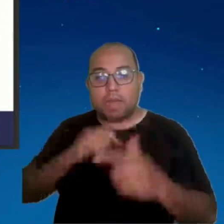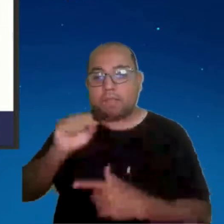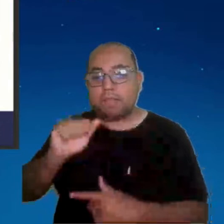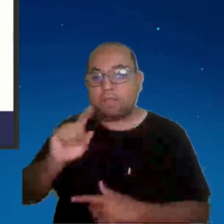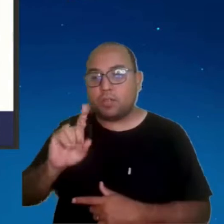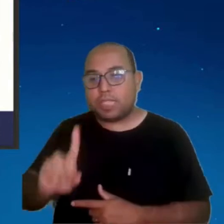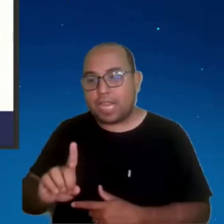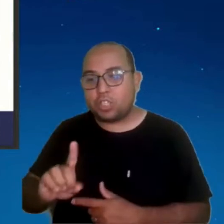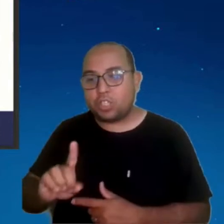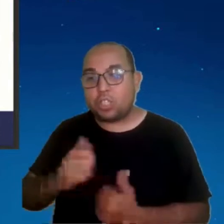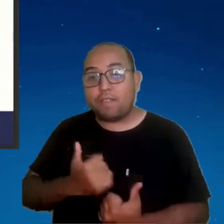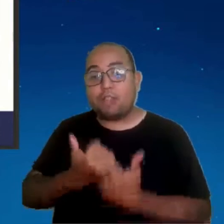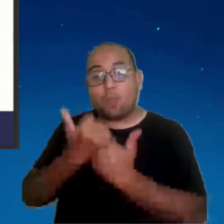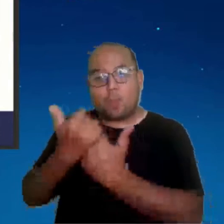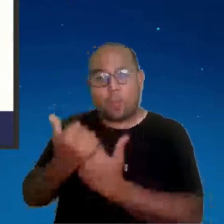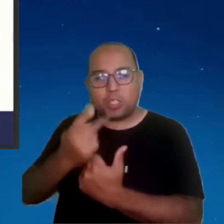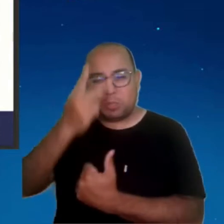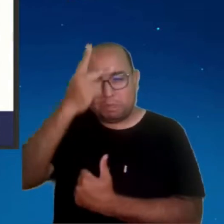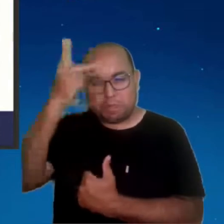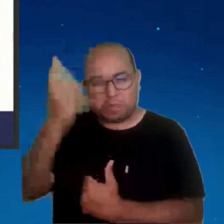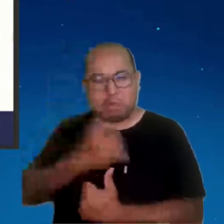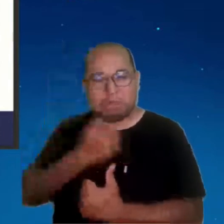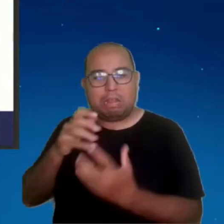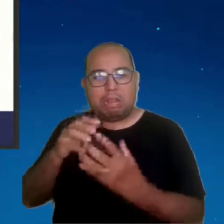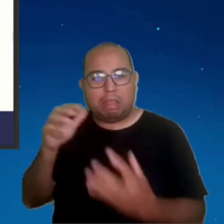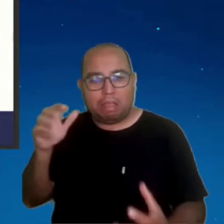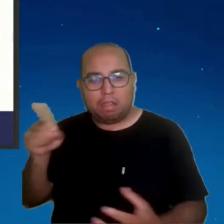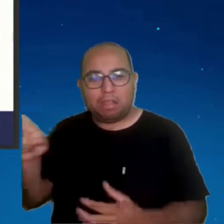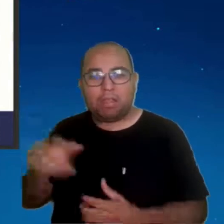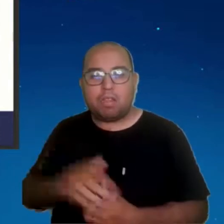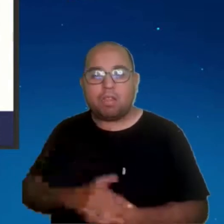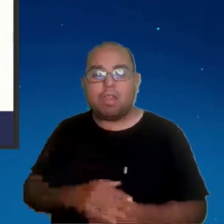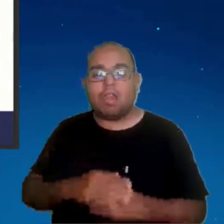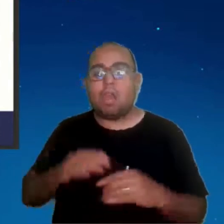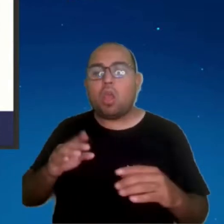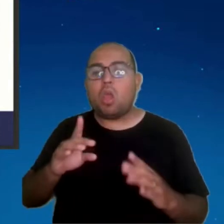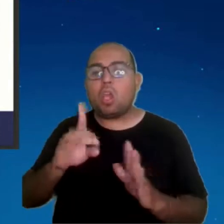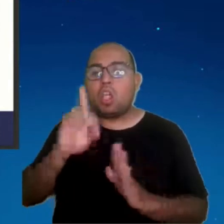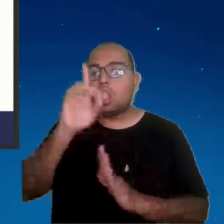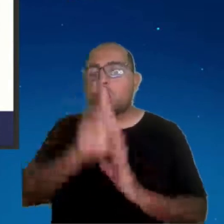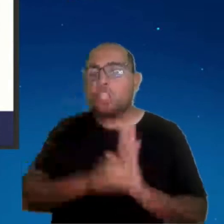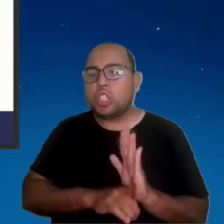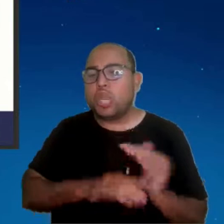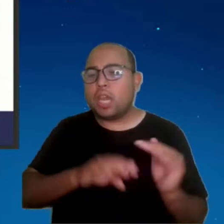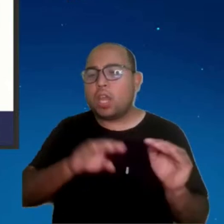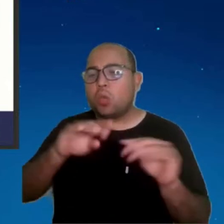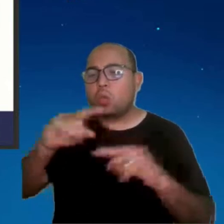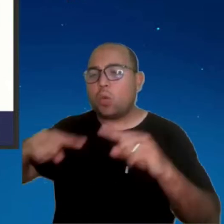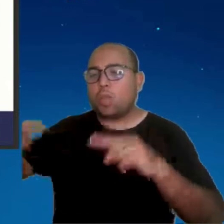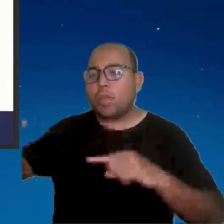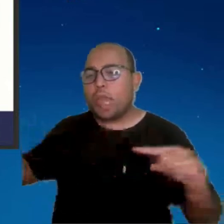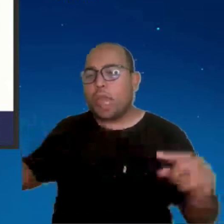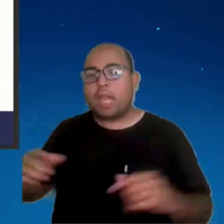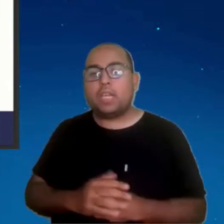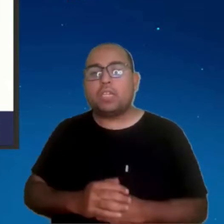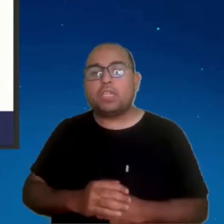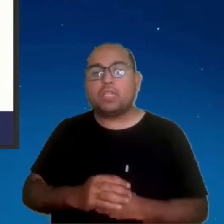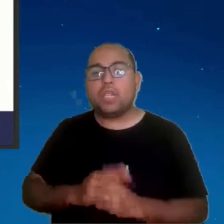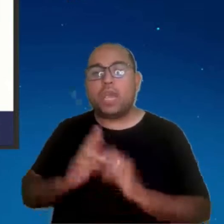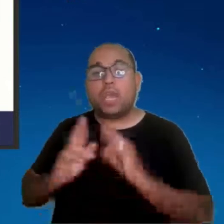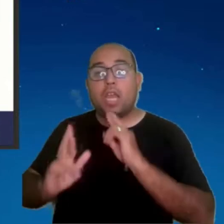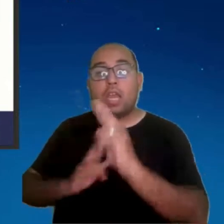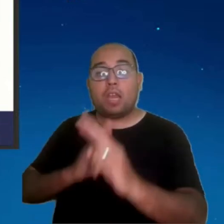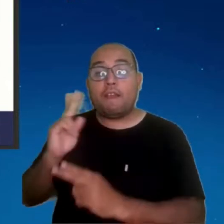da terceira idade, né? Equidade de direitos, transparência de resultado, valores